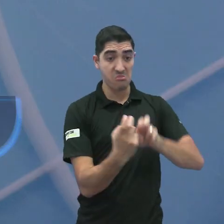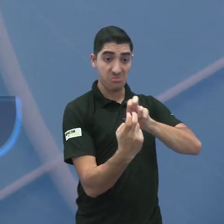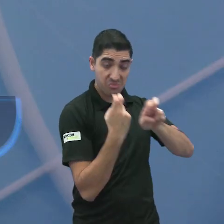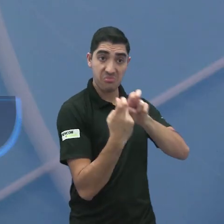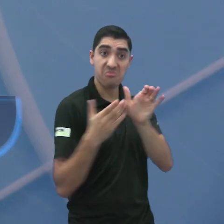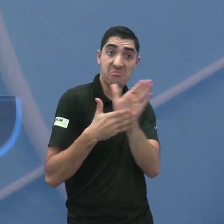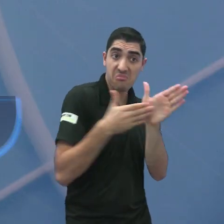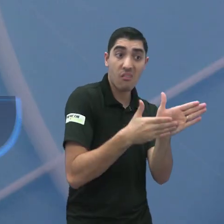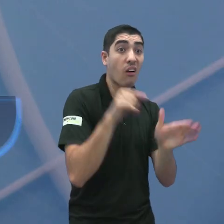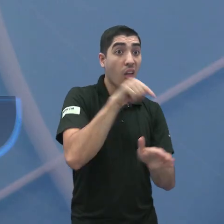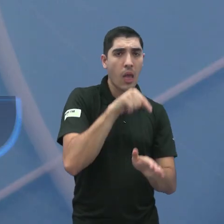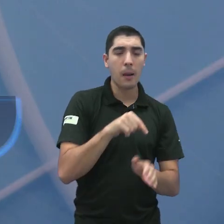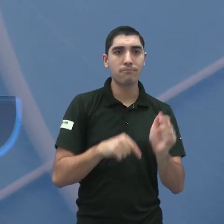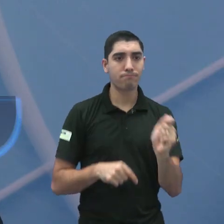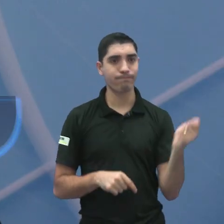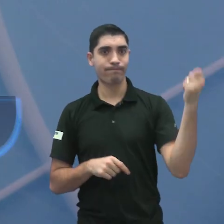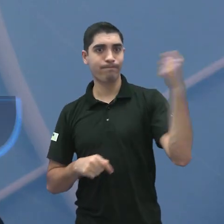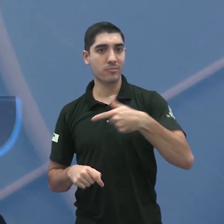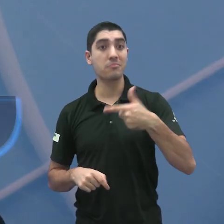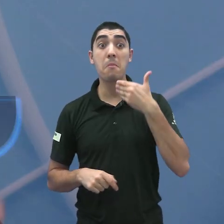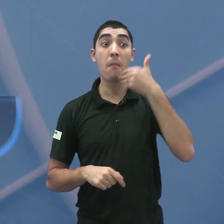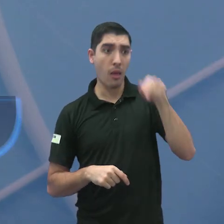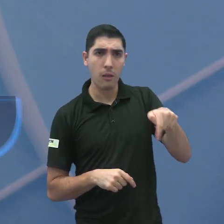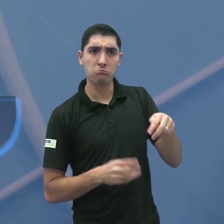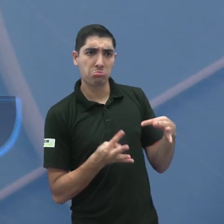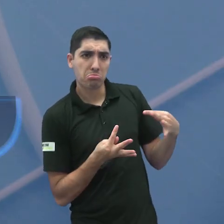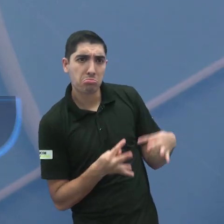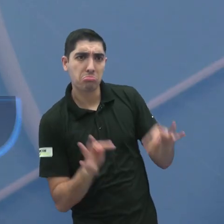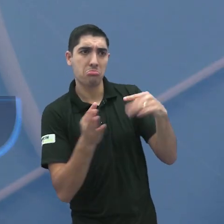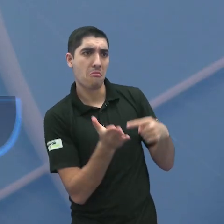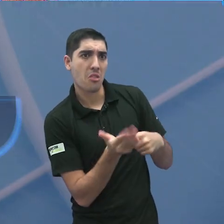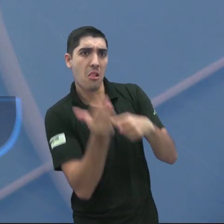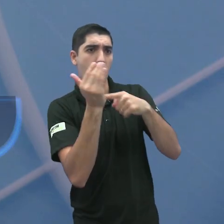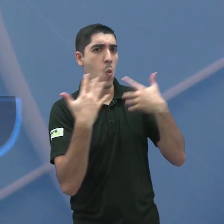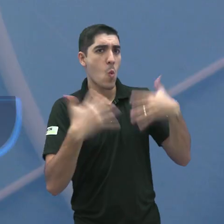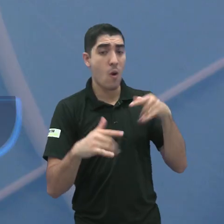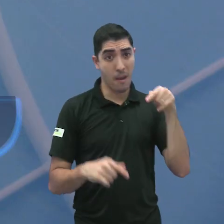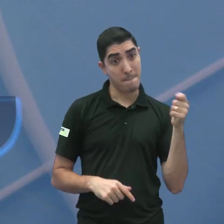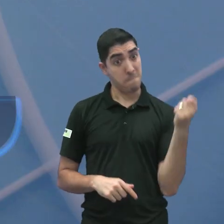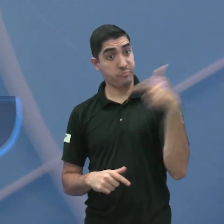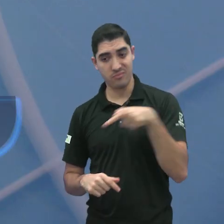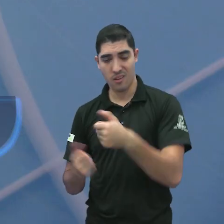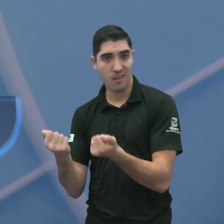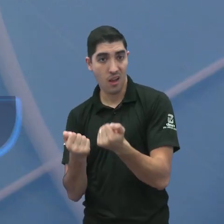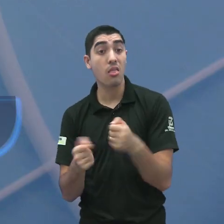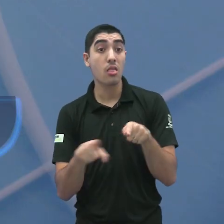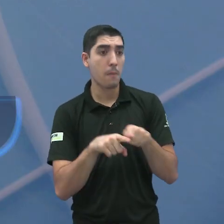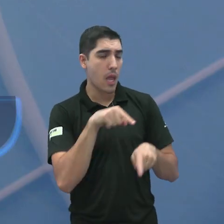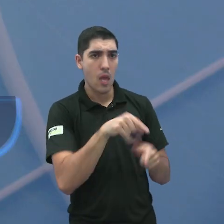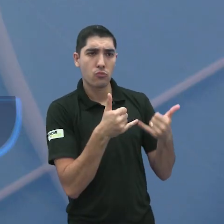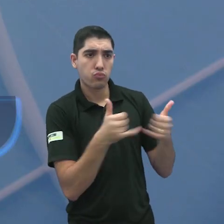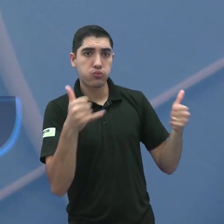setor automotivo, né? Com tecnologia e inovação. E a eficiência energética na ferrovia